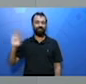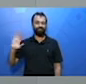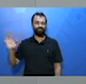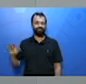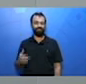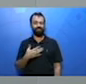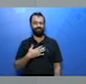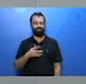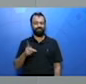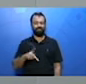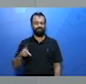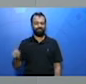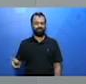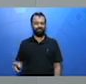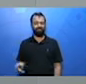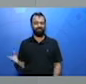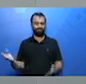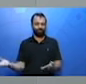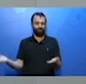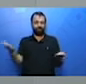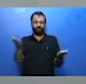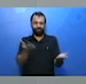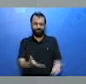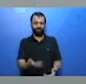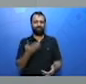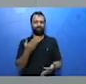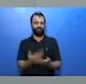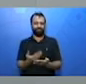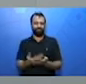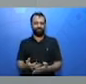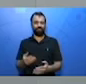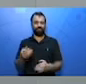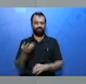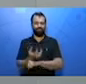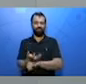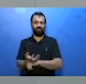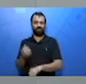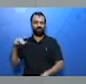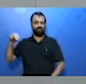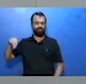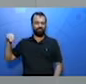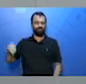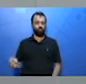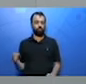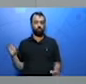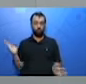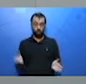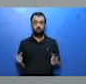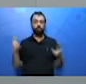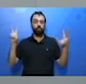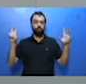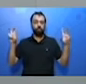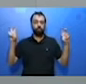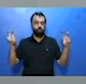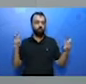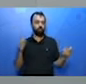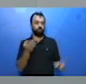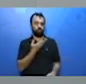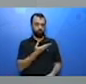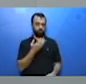Olá, sou o professor Arthur. Sejam bem-vindos a mais uma aula de matemática. O tema de hoje é explorações no